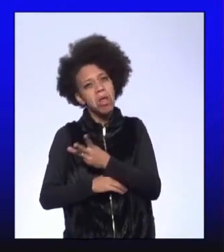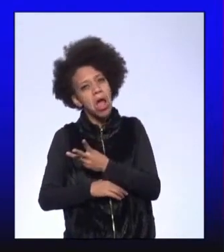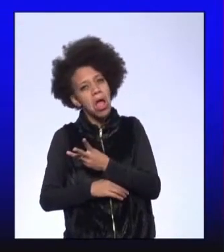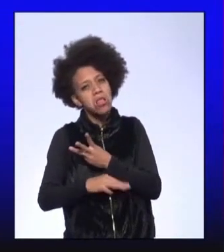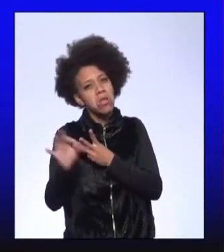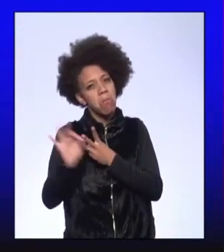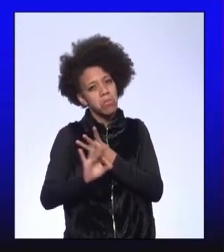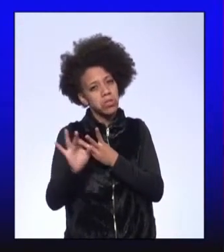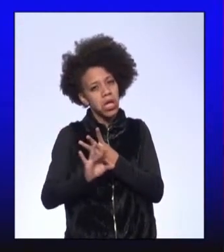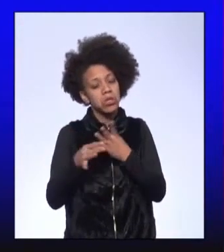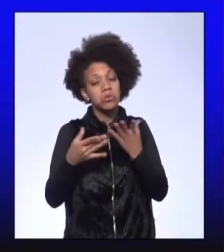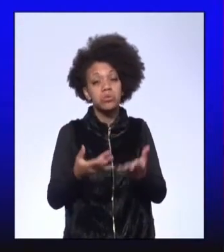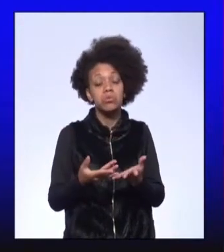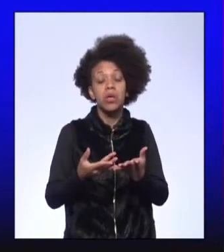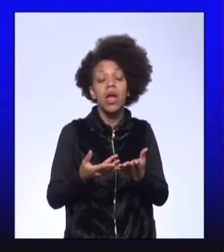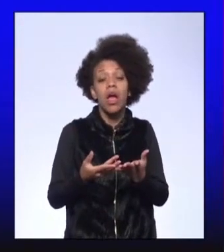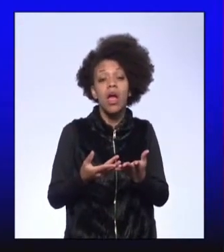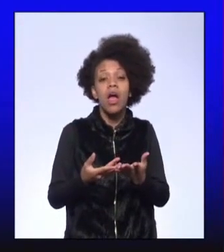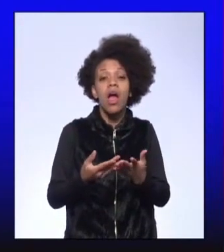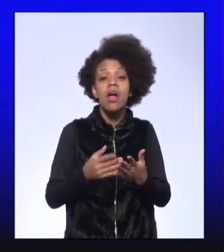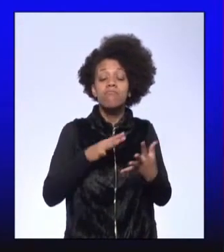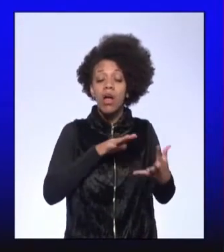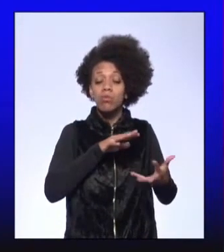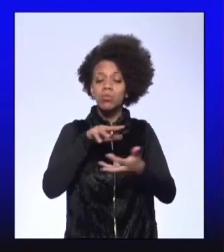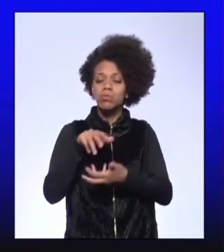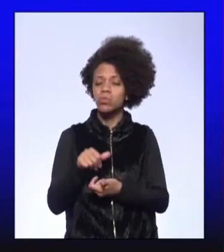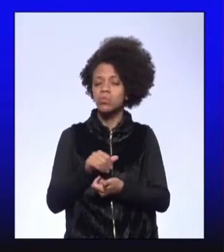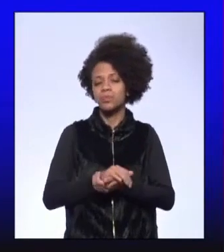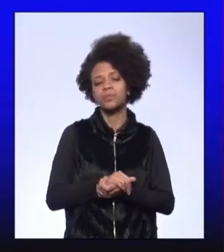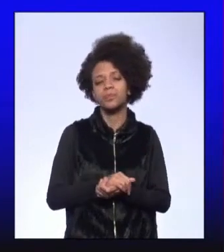do total de casos na população.